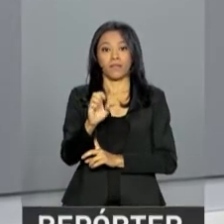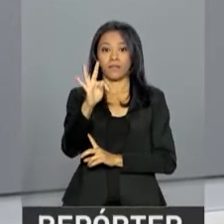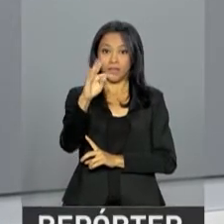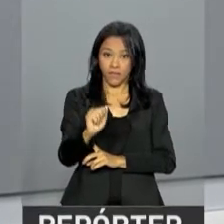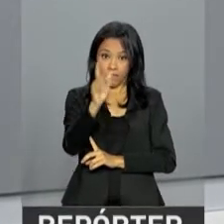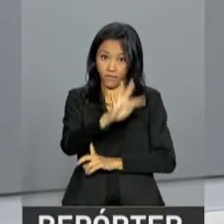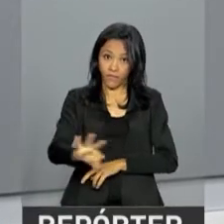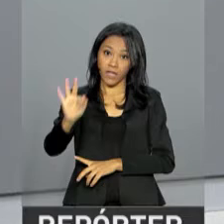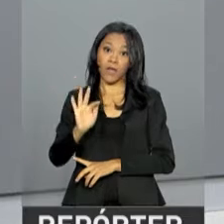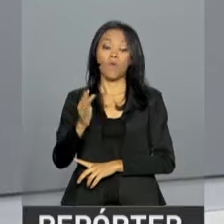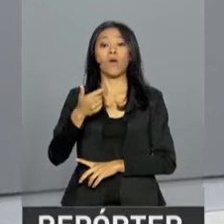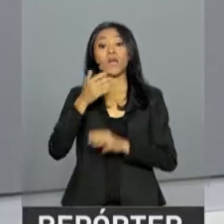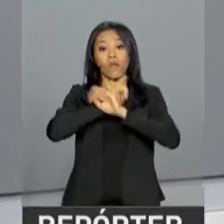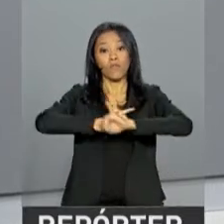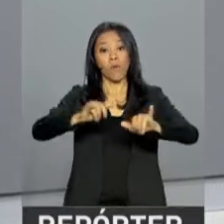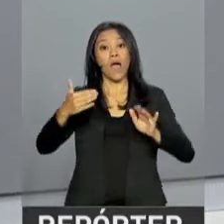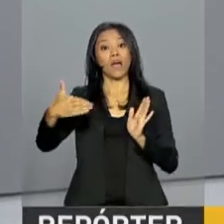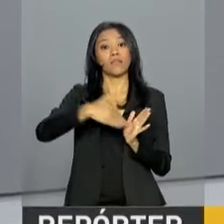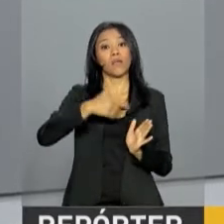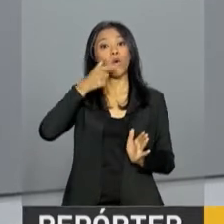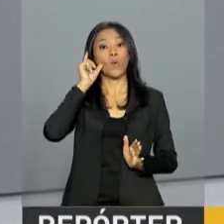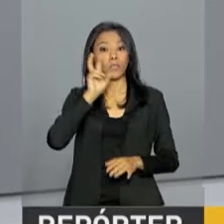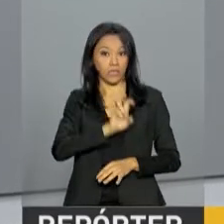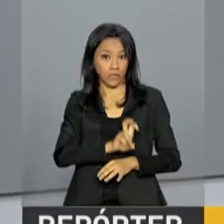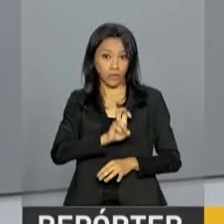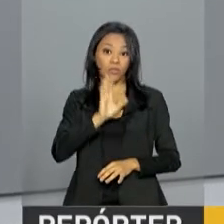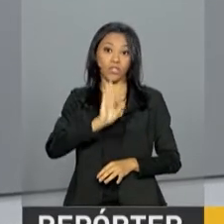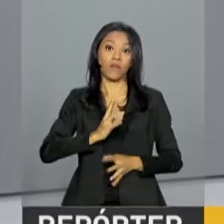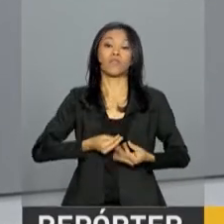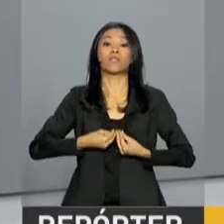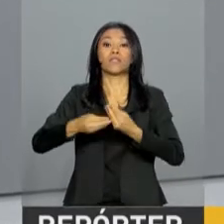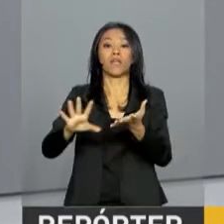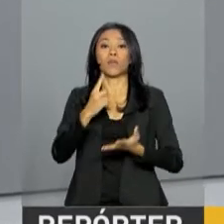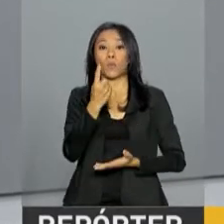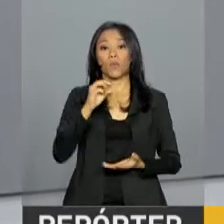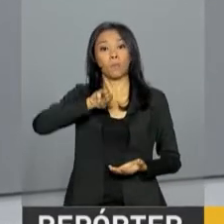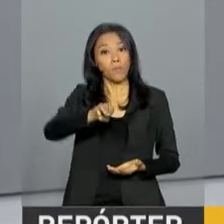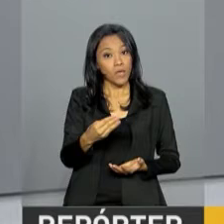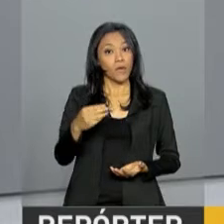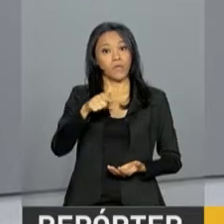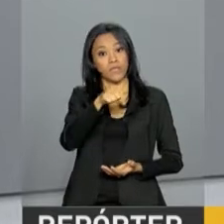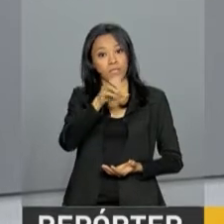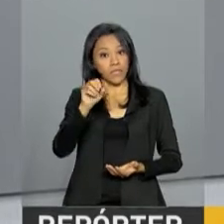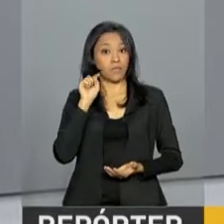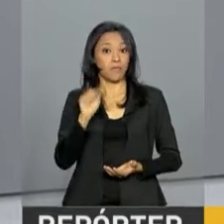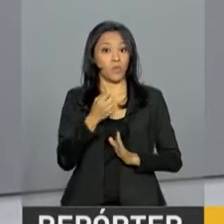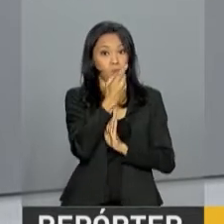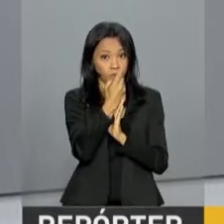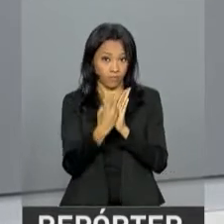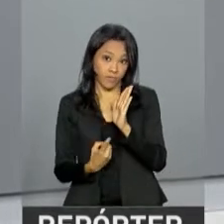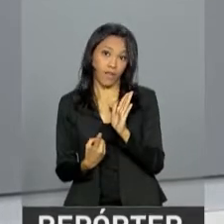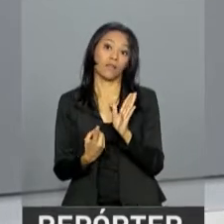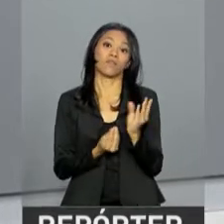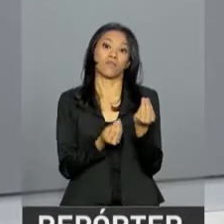as 17 horas de ontem já foram entregues mais de 1 milhão e 700 mil declarações de imposto de renda este ano a